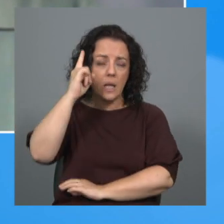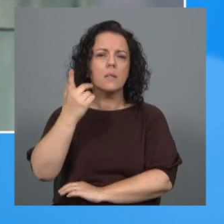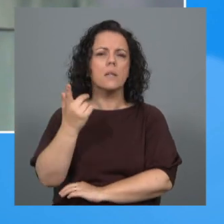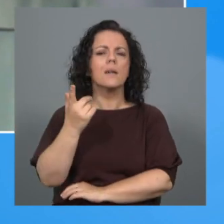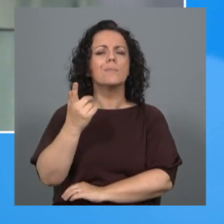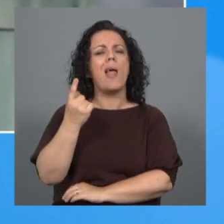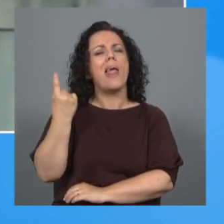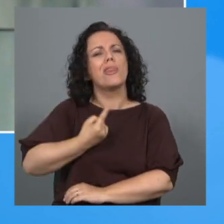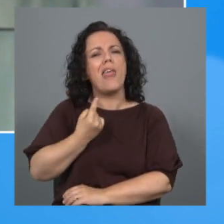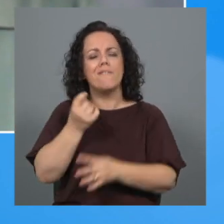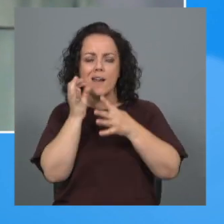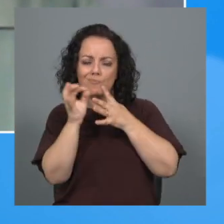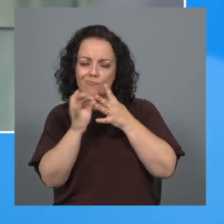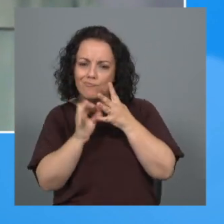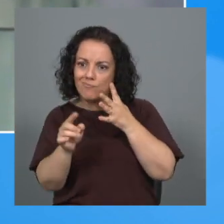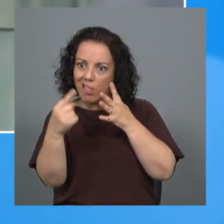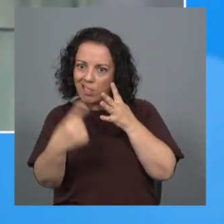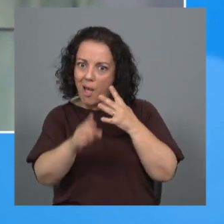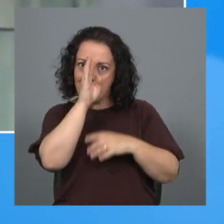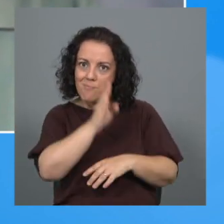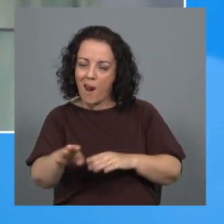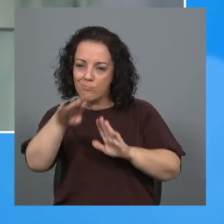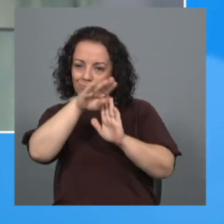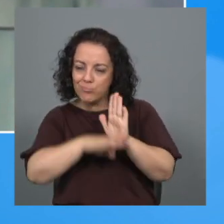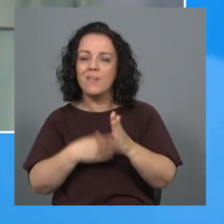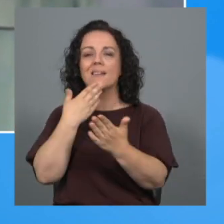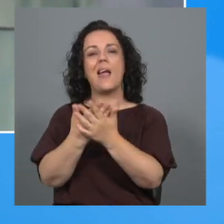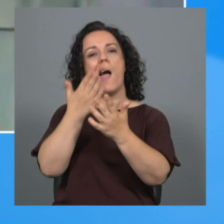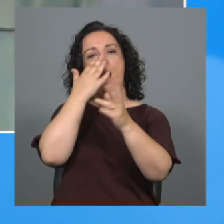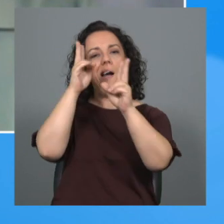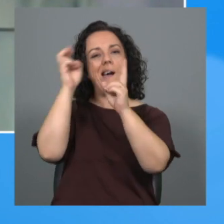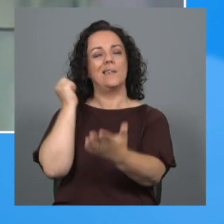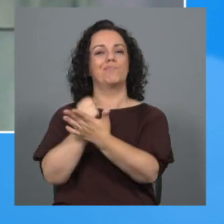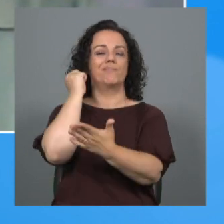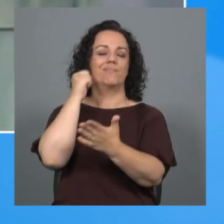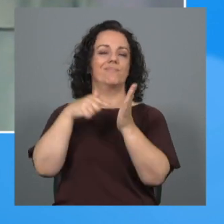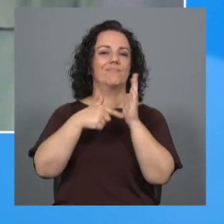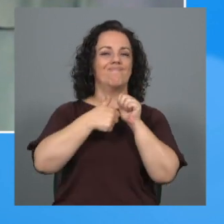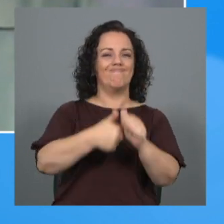digamos, certificada, faça este caminho proposto por este memorando?